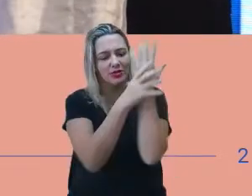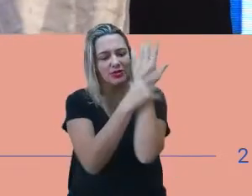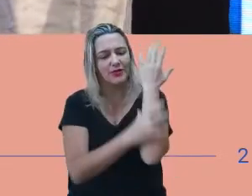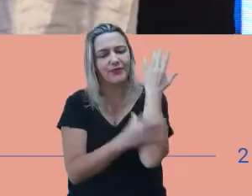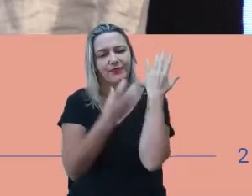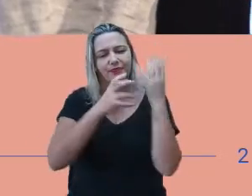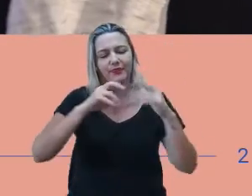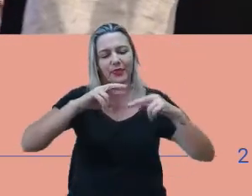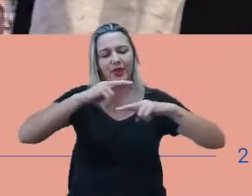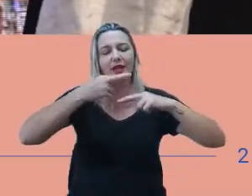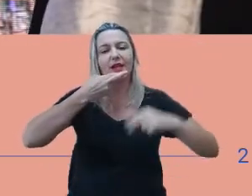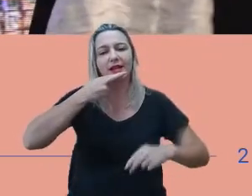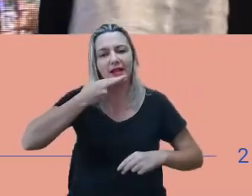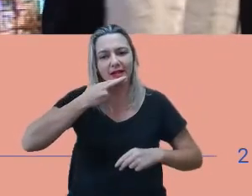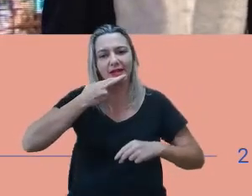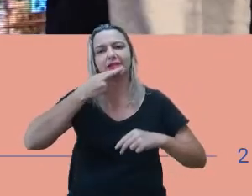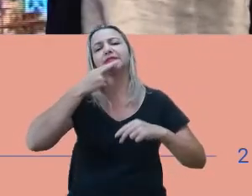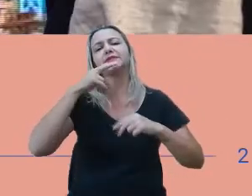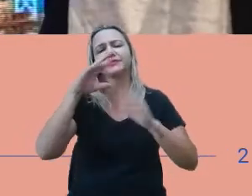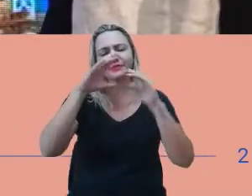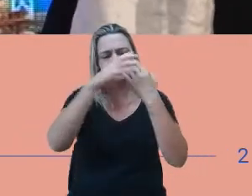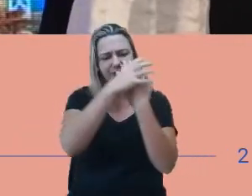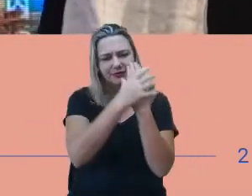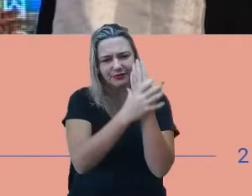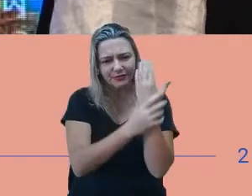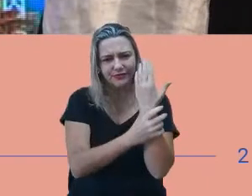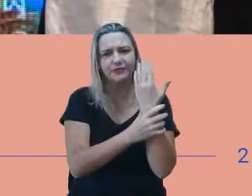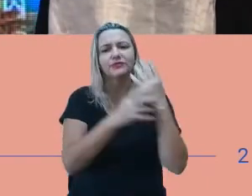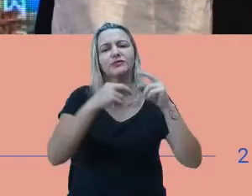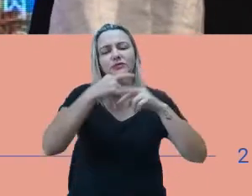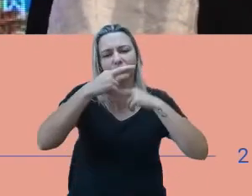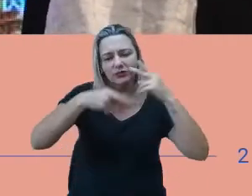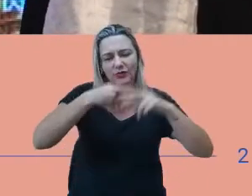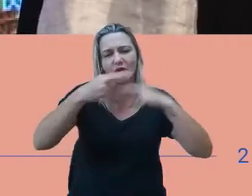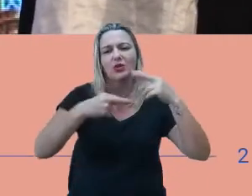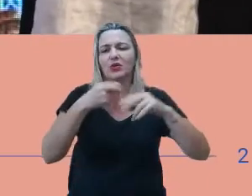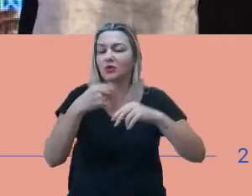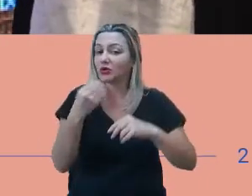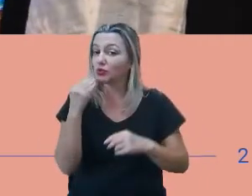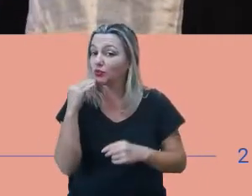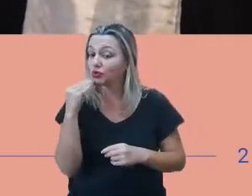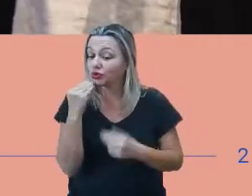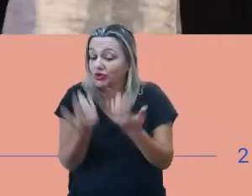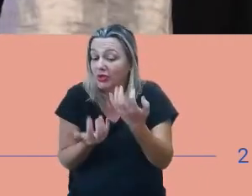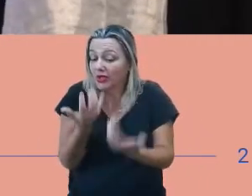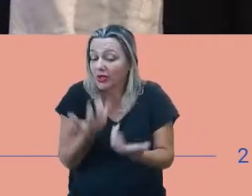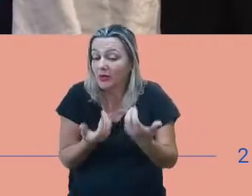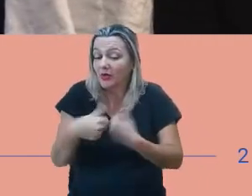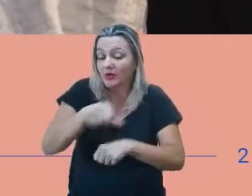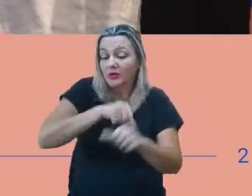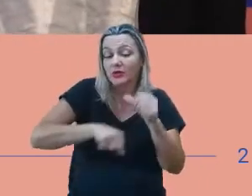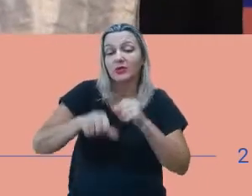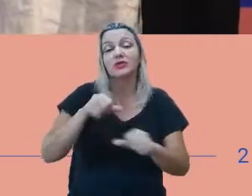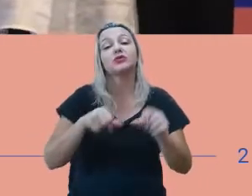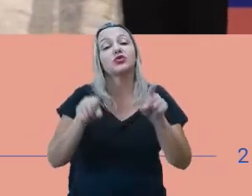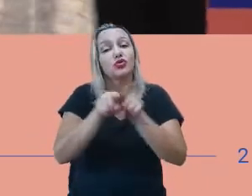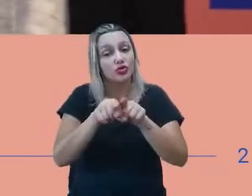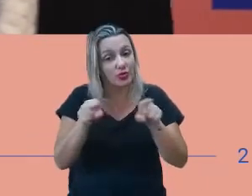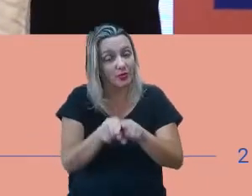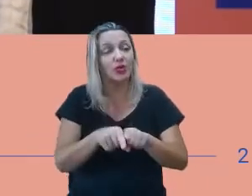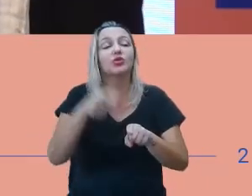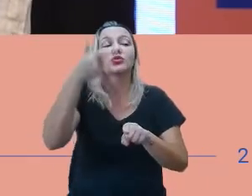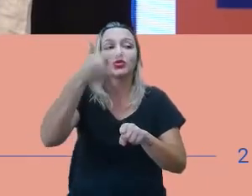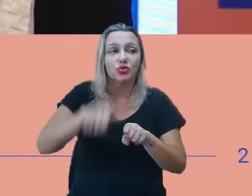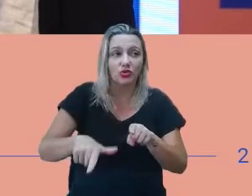também poderia ser utilizado para geração de energia simplesmente se queimado ele é processado mais uma vez para